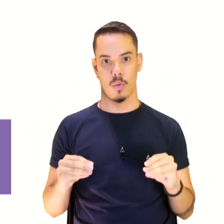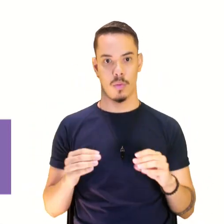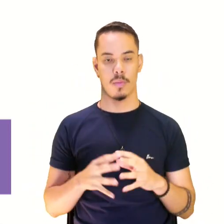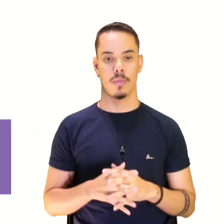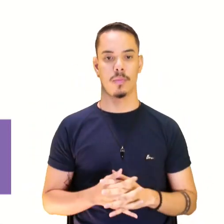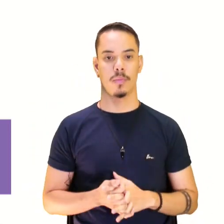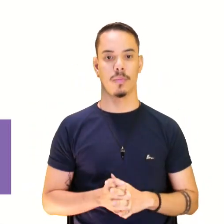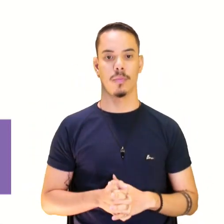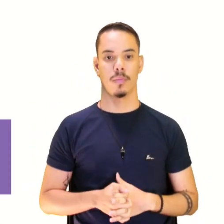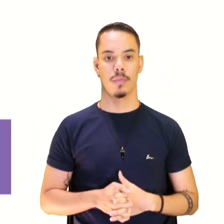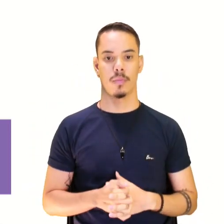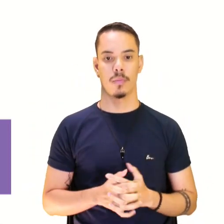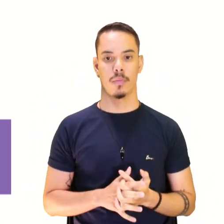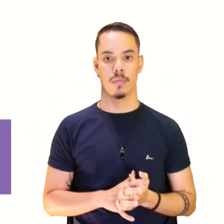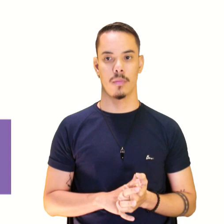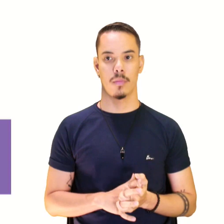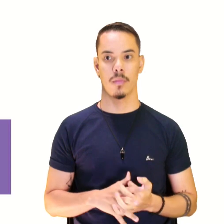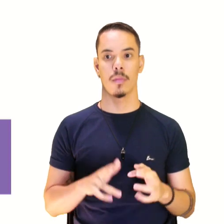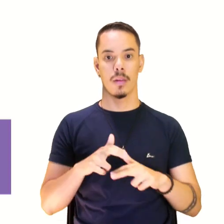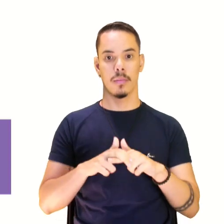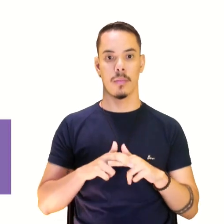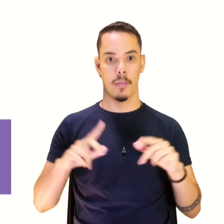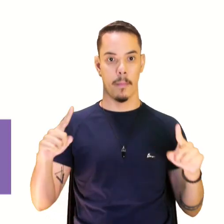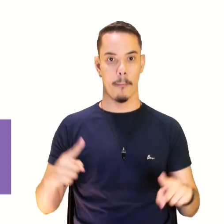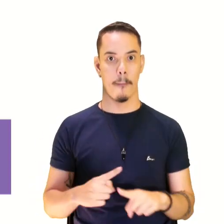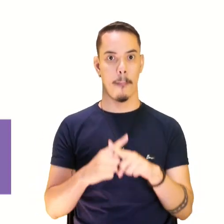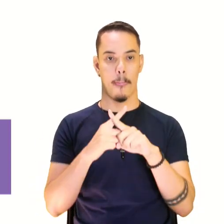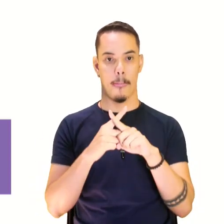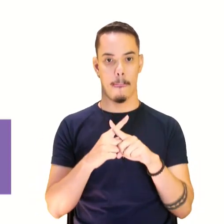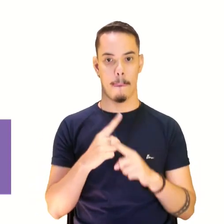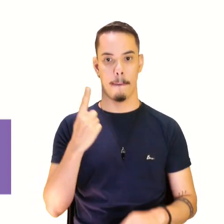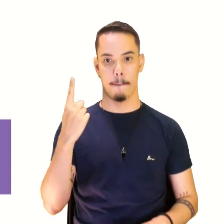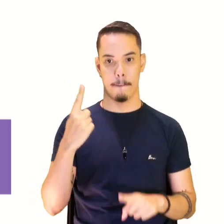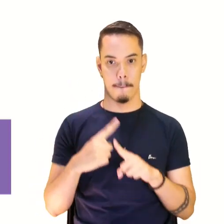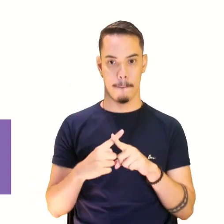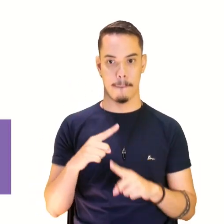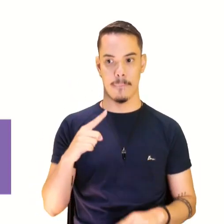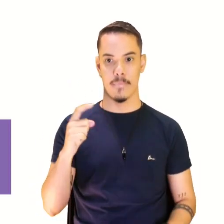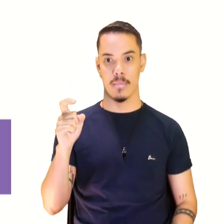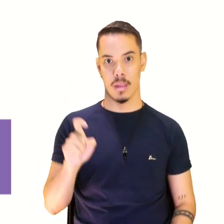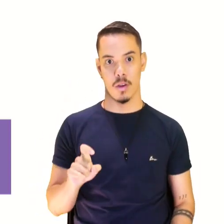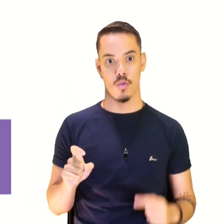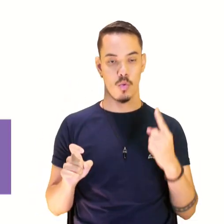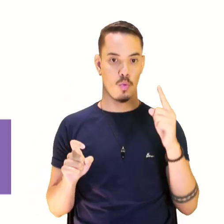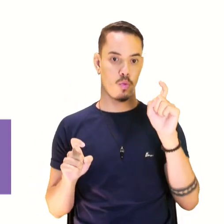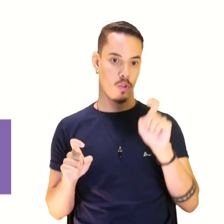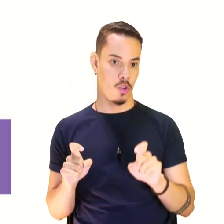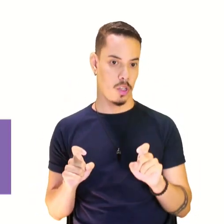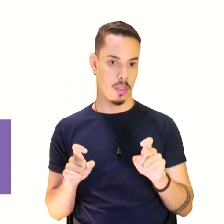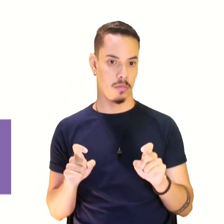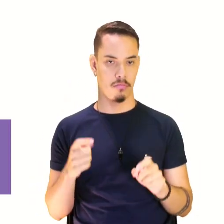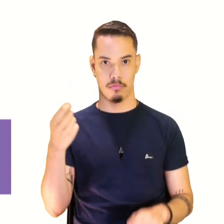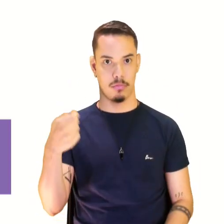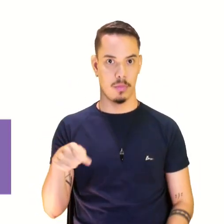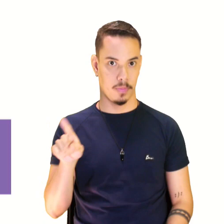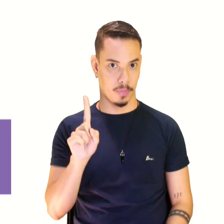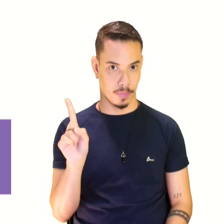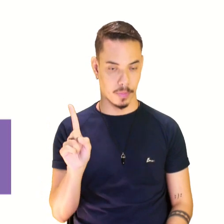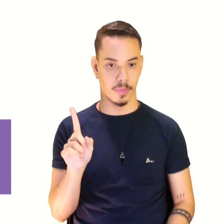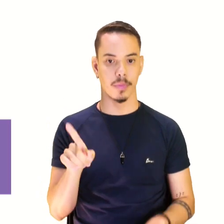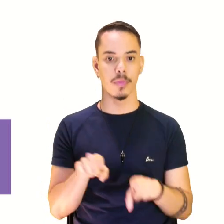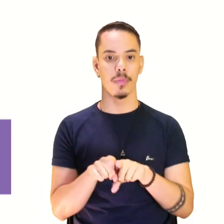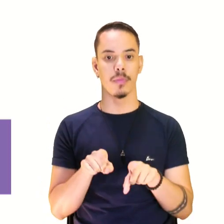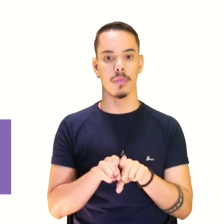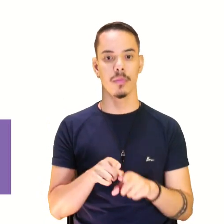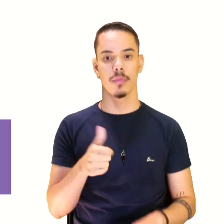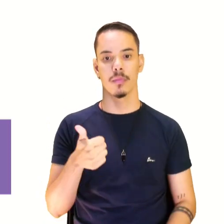na realidade. Então, é multiplicar cruzado. 1 vezes x, Um x, né? Que nem precisa. 16 vezes